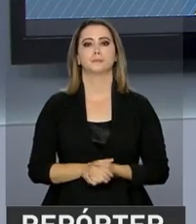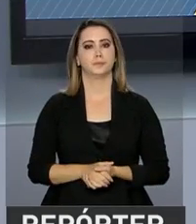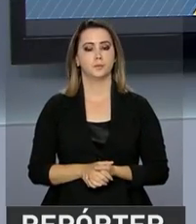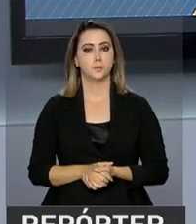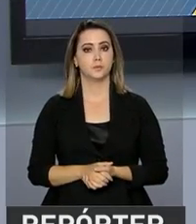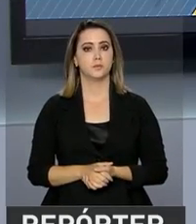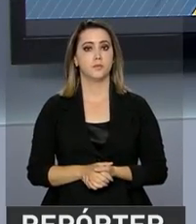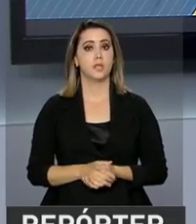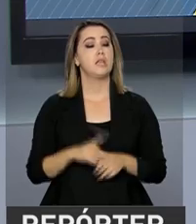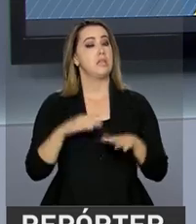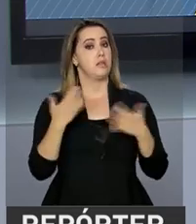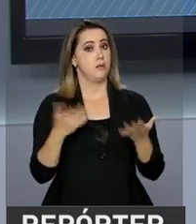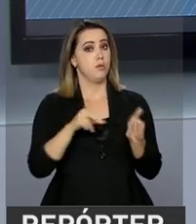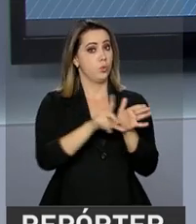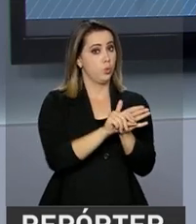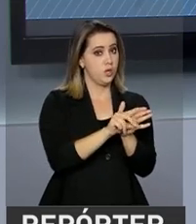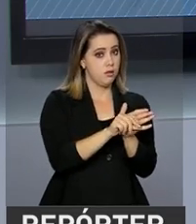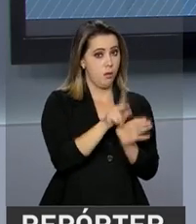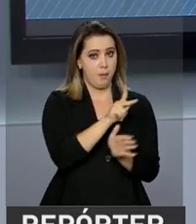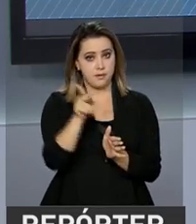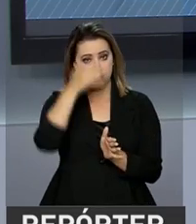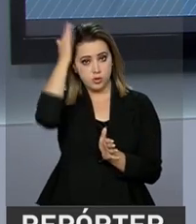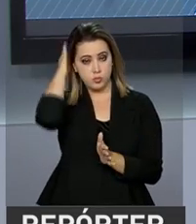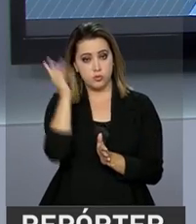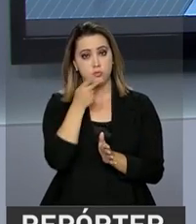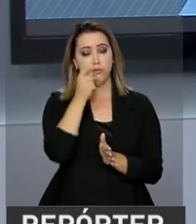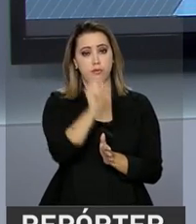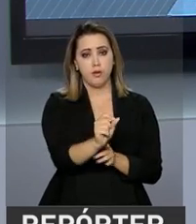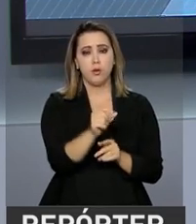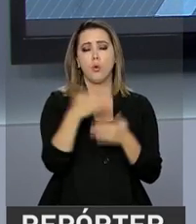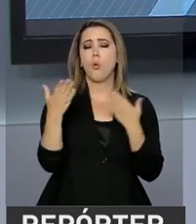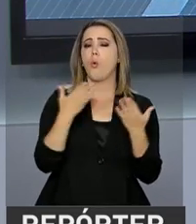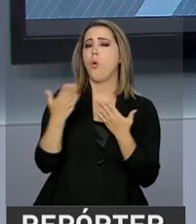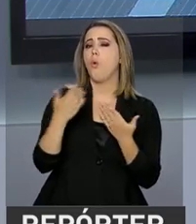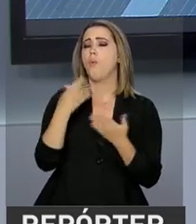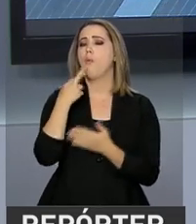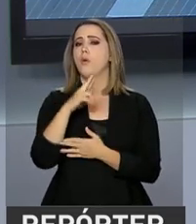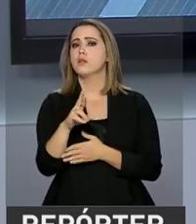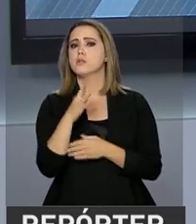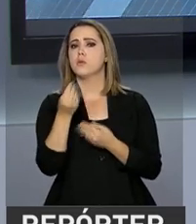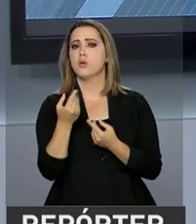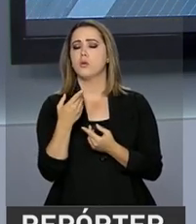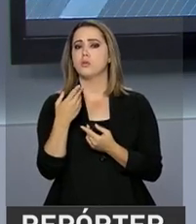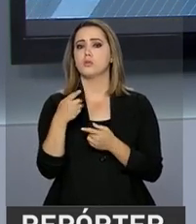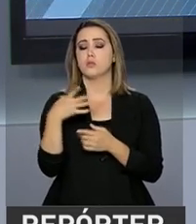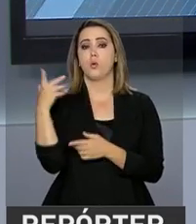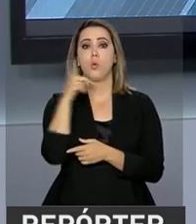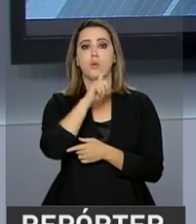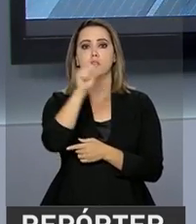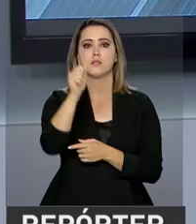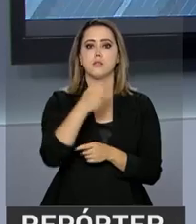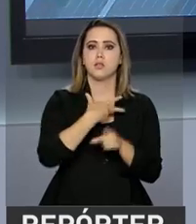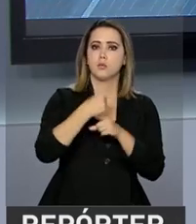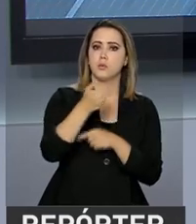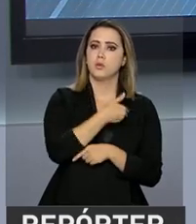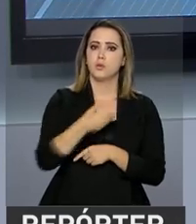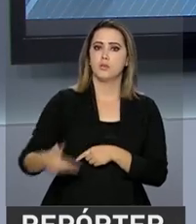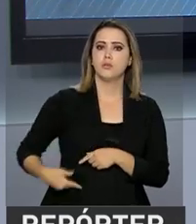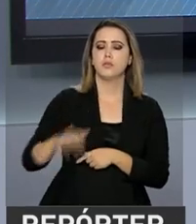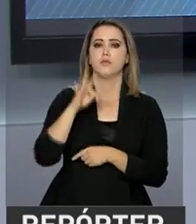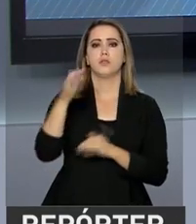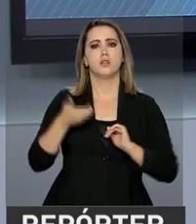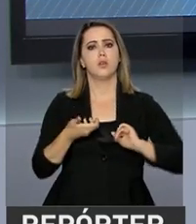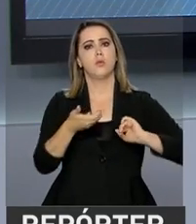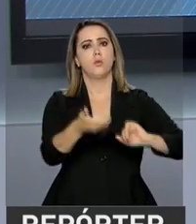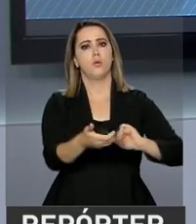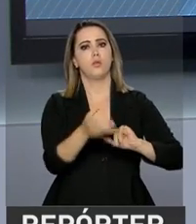e pelo Twitter o presidente Michel Temer falou sobre os resultados conquistados pelo governo governo federal Congresso Nacional e a sociedade